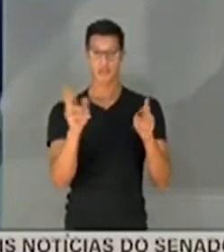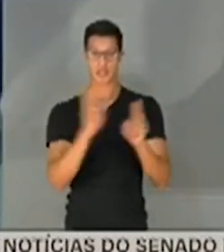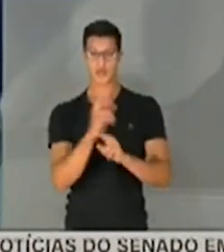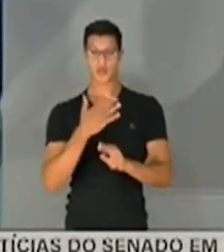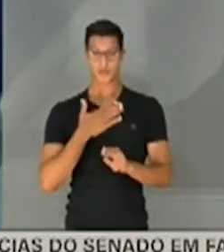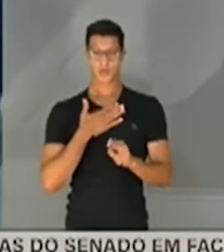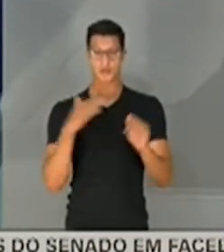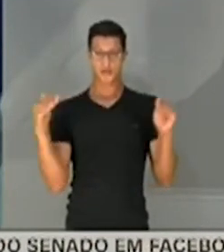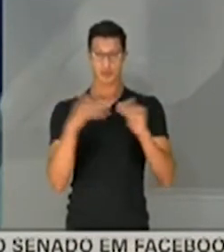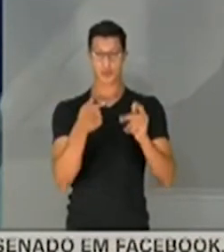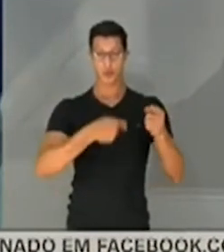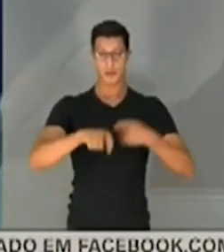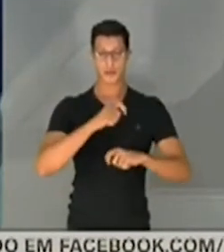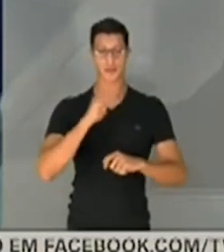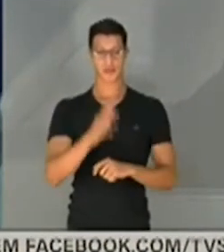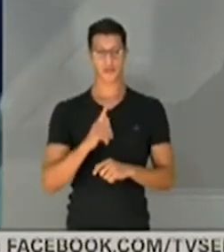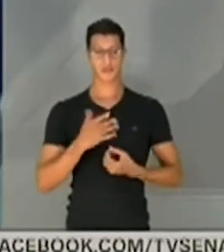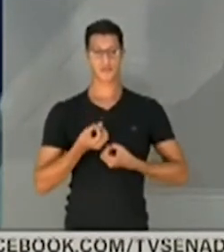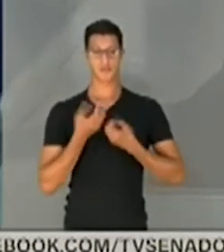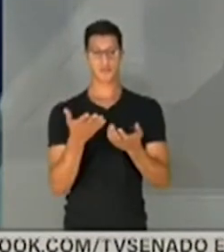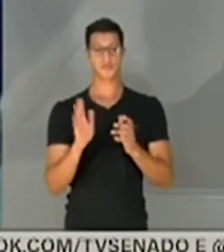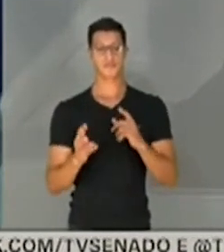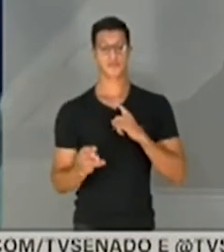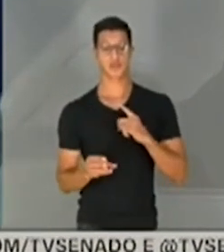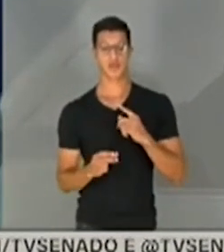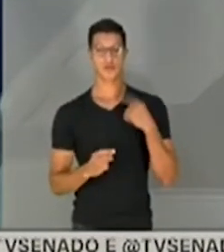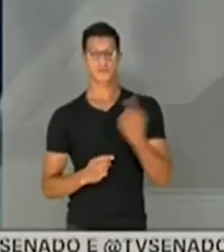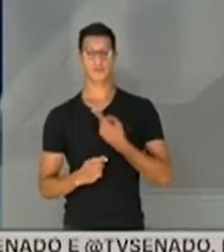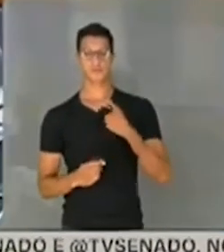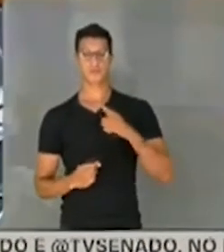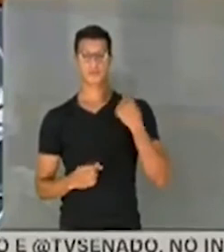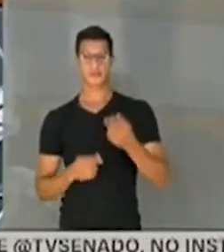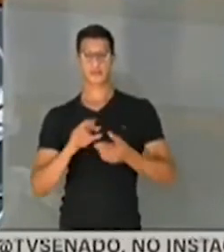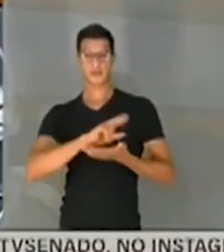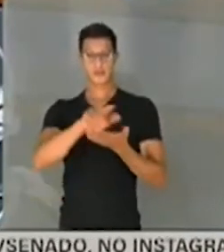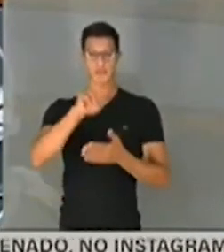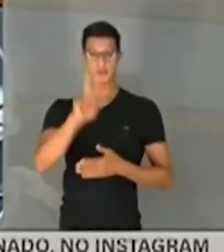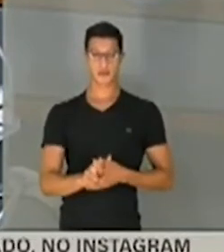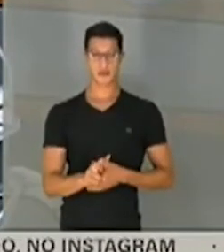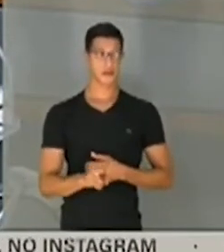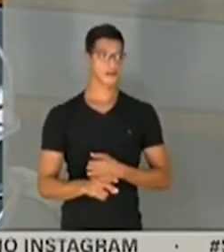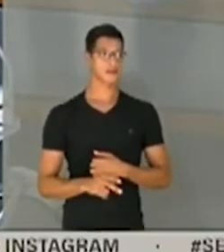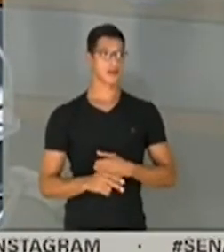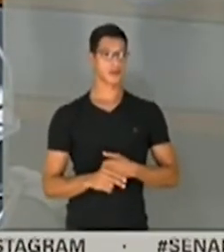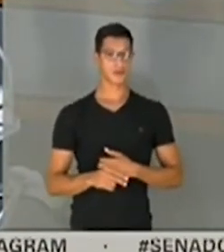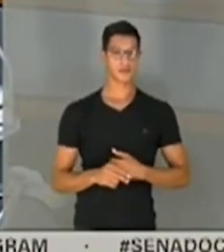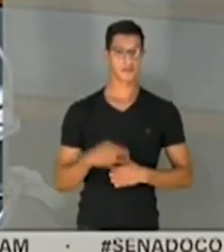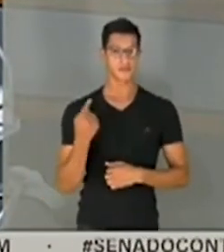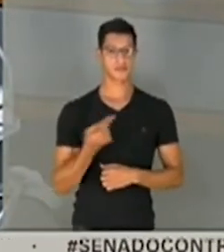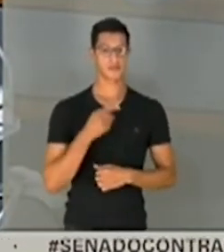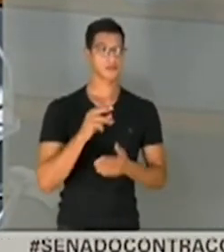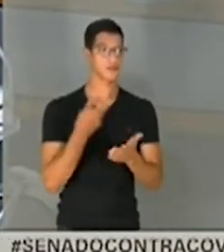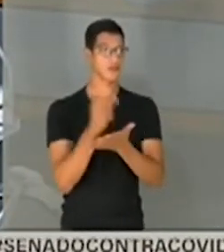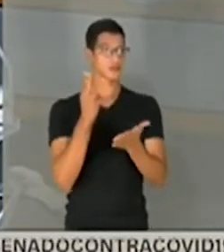de estritamente comercial e informações a respeito das vacinas. E ele várias vezes mandou